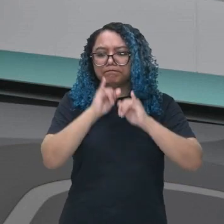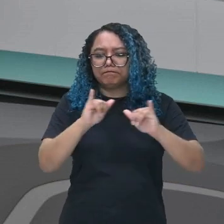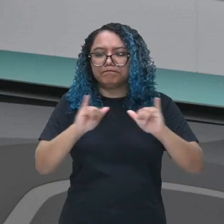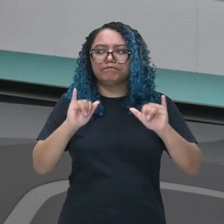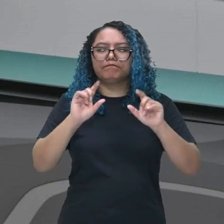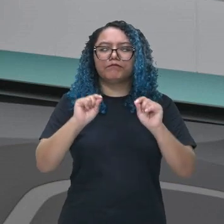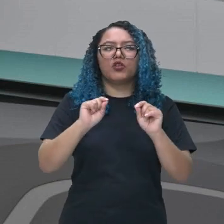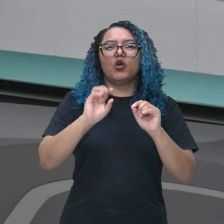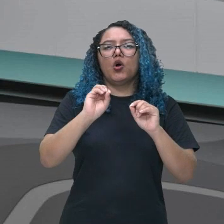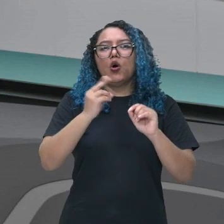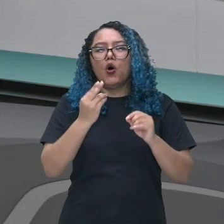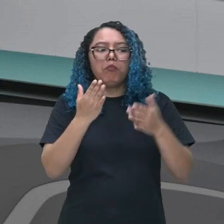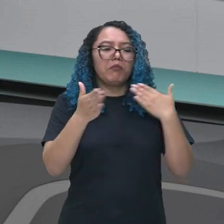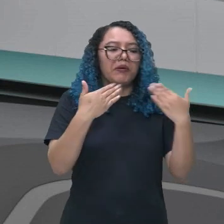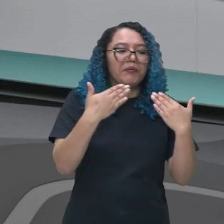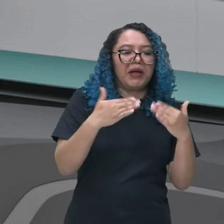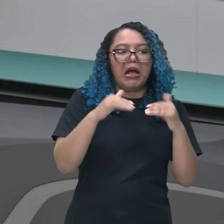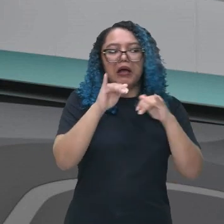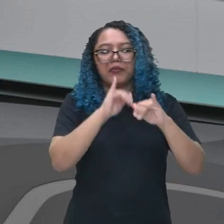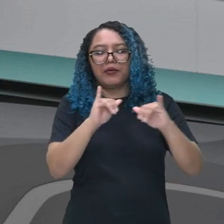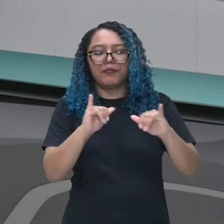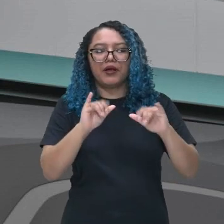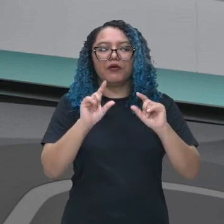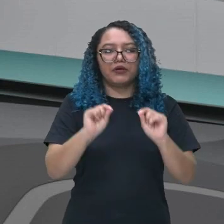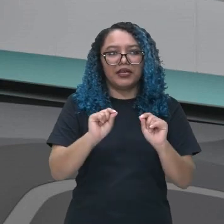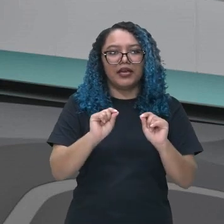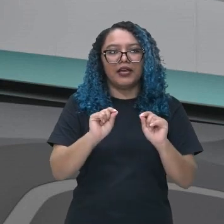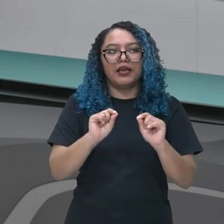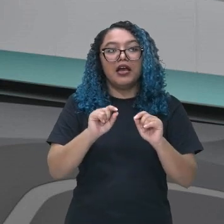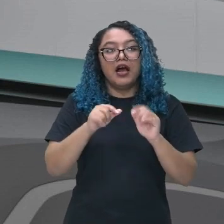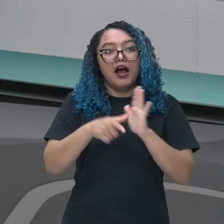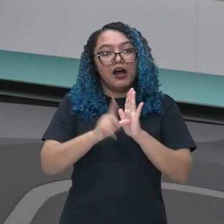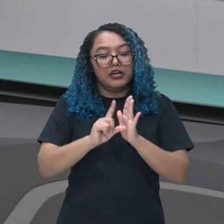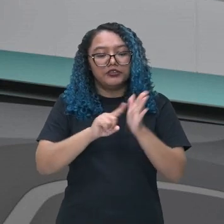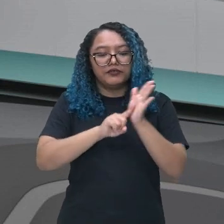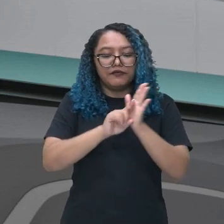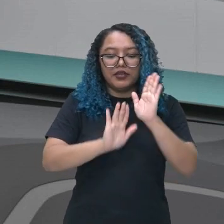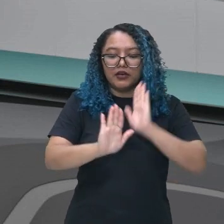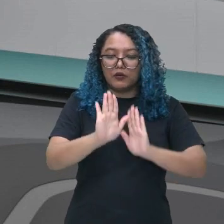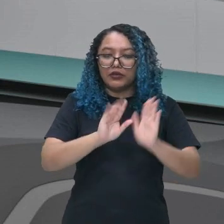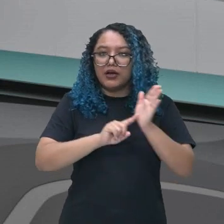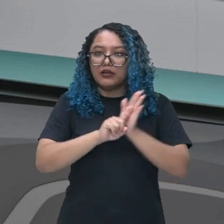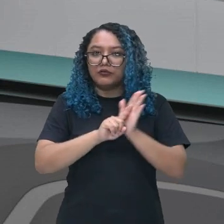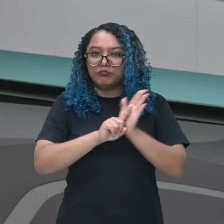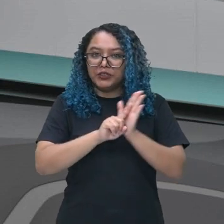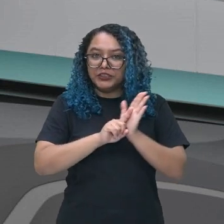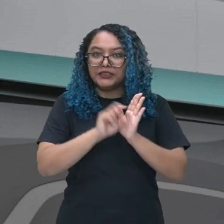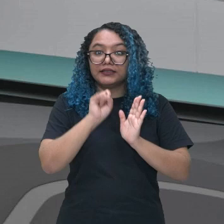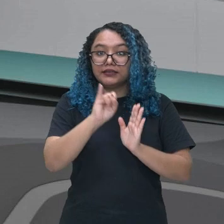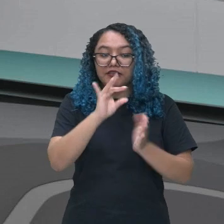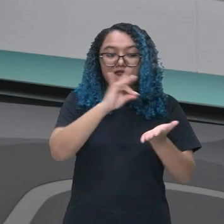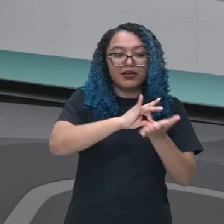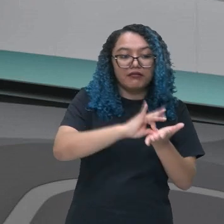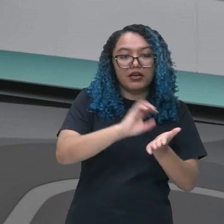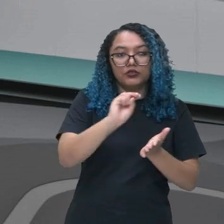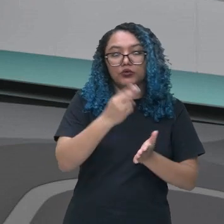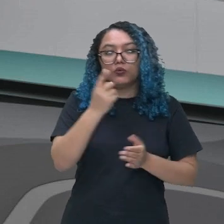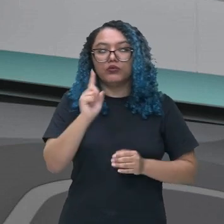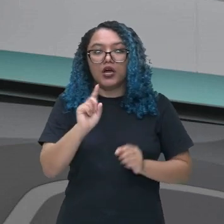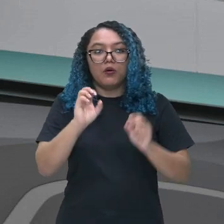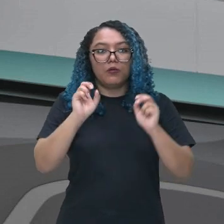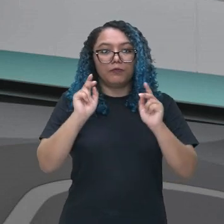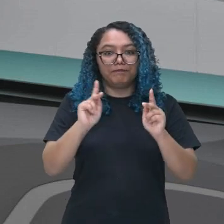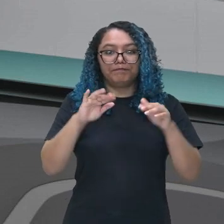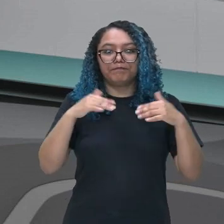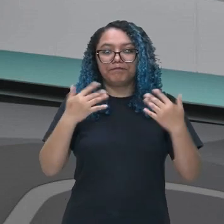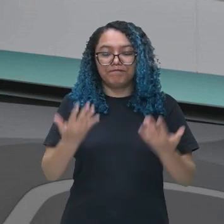para alguém, divulgar, vamos ter esse cuidado, certo? Verifiquem. Ok?